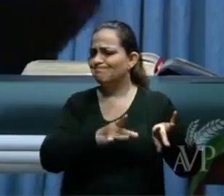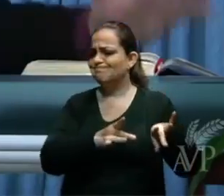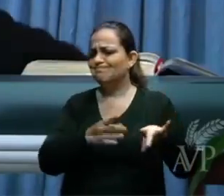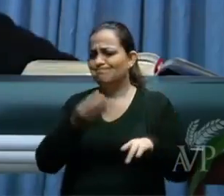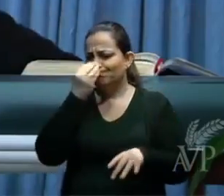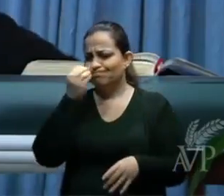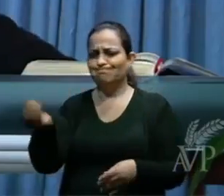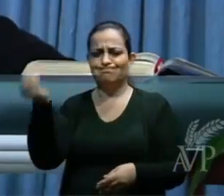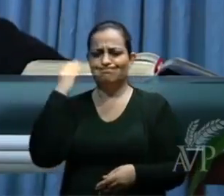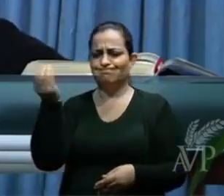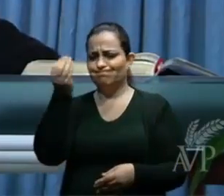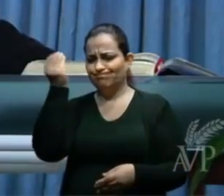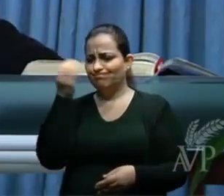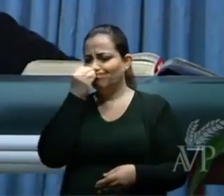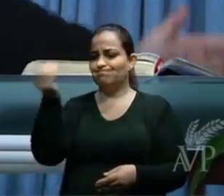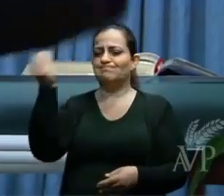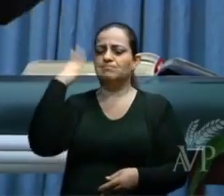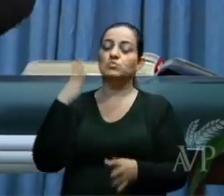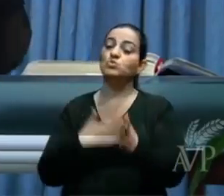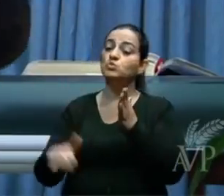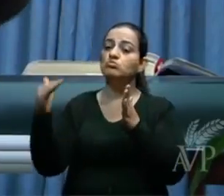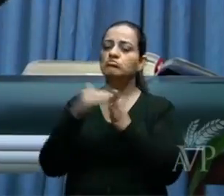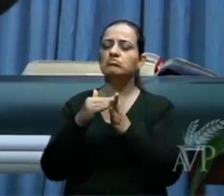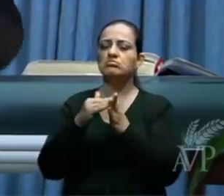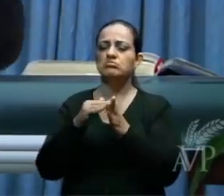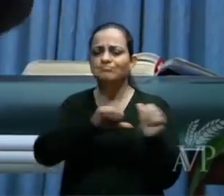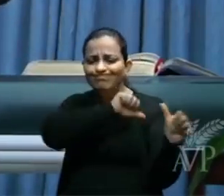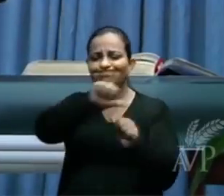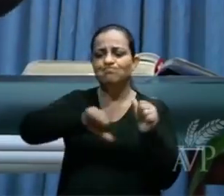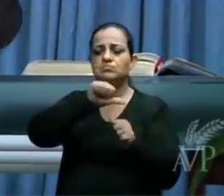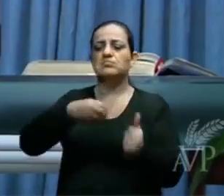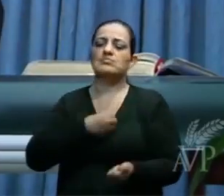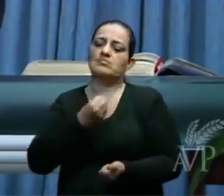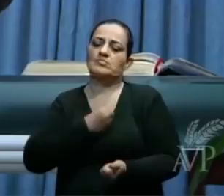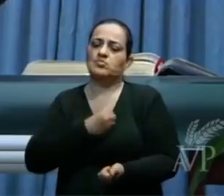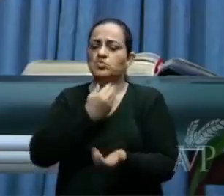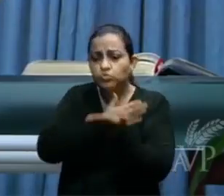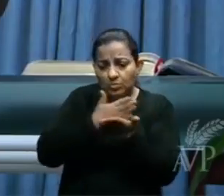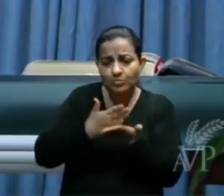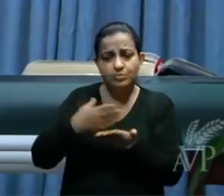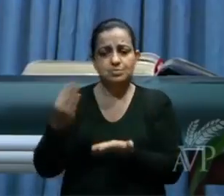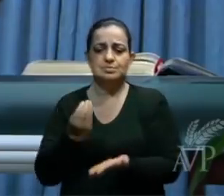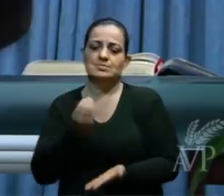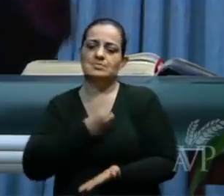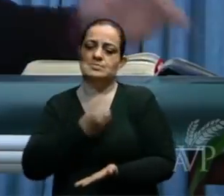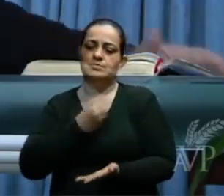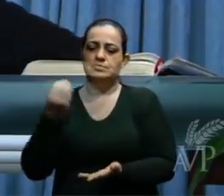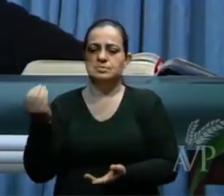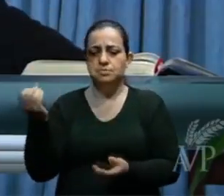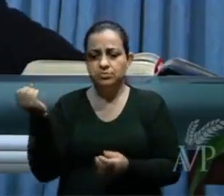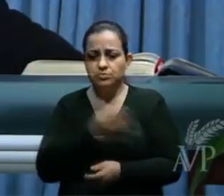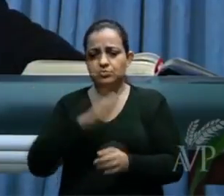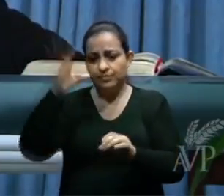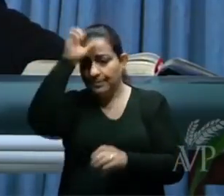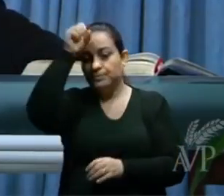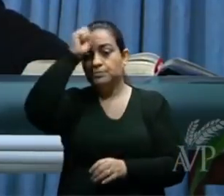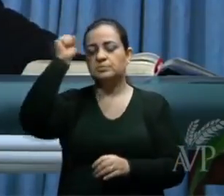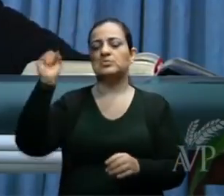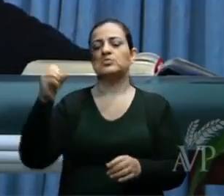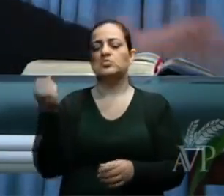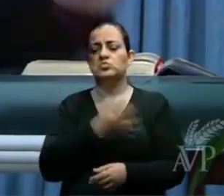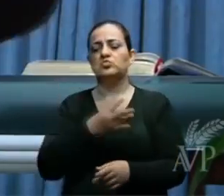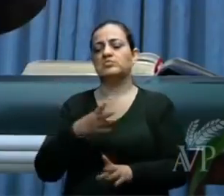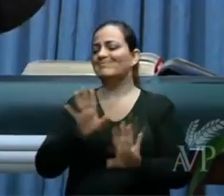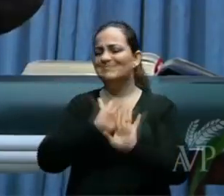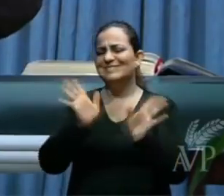carrapicho para trás se ponha como alguém que está começando e vai aprendendo não